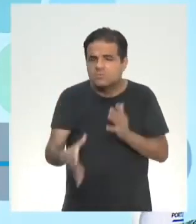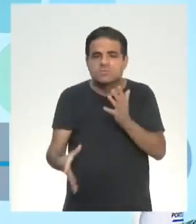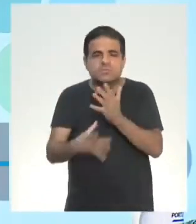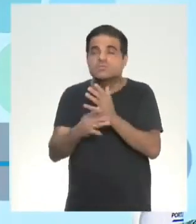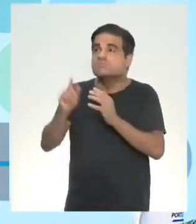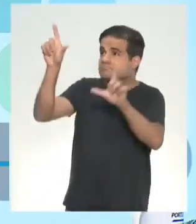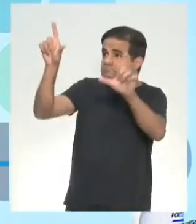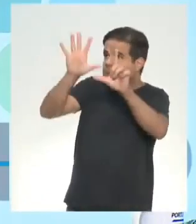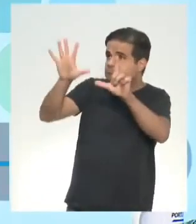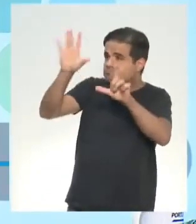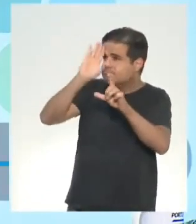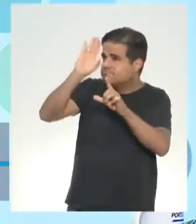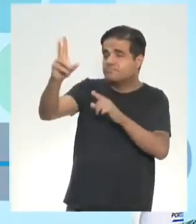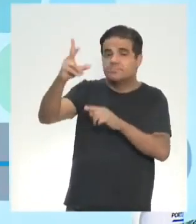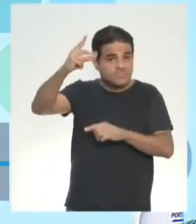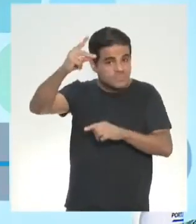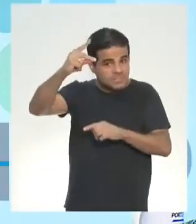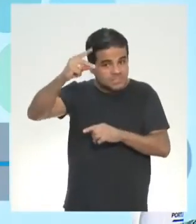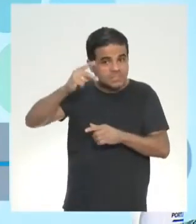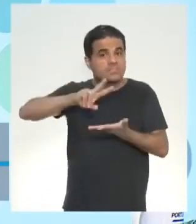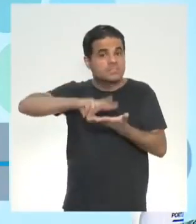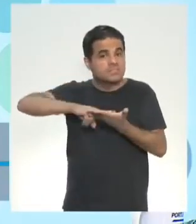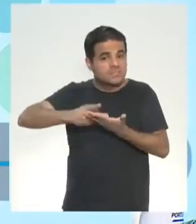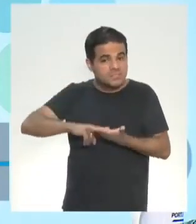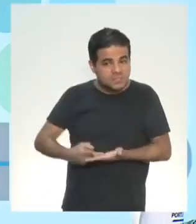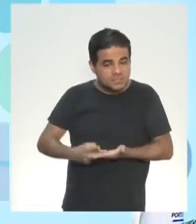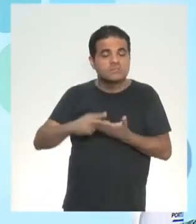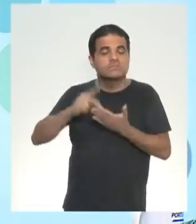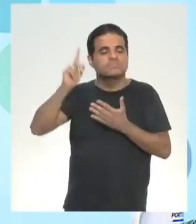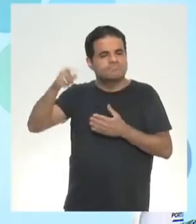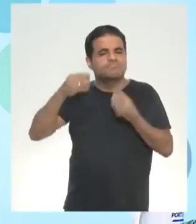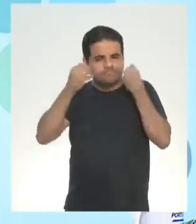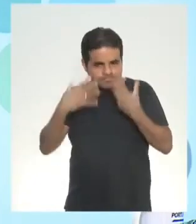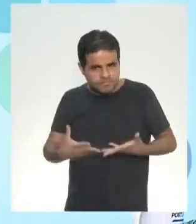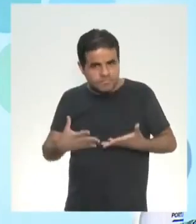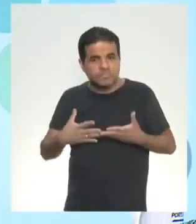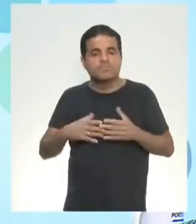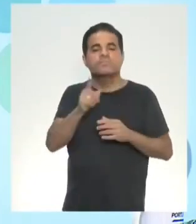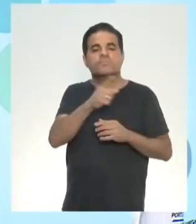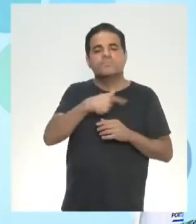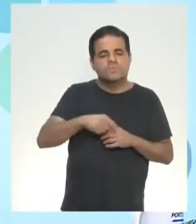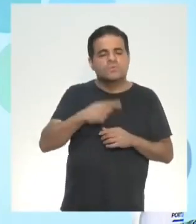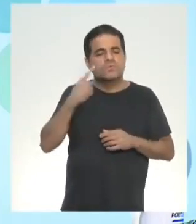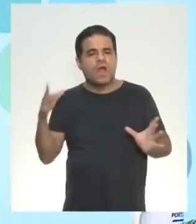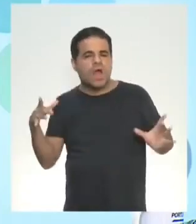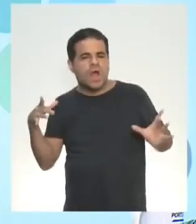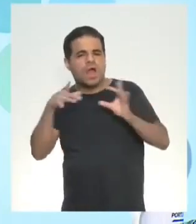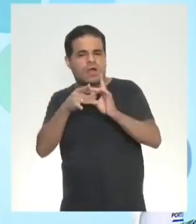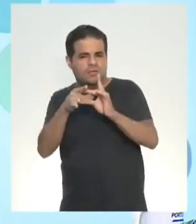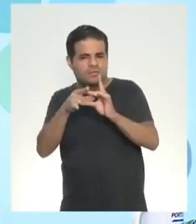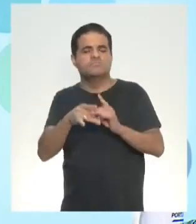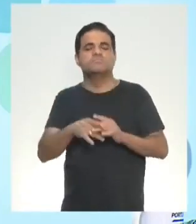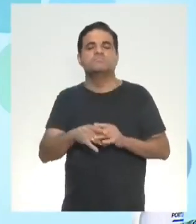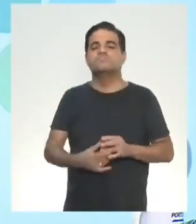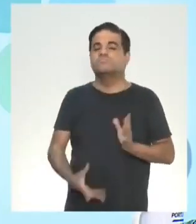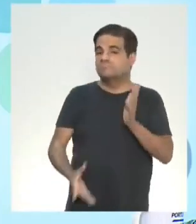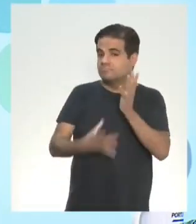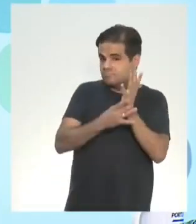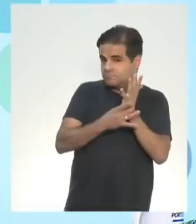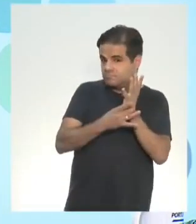Aquela imagem, principalmente a segunda, traduz, né? Agora, a gente vai fazer um link